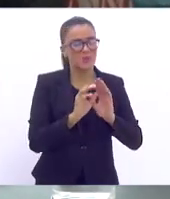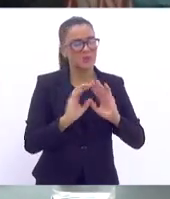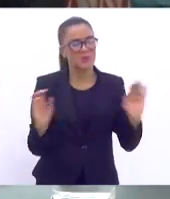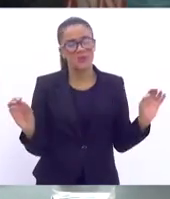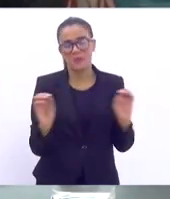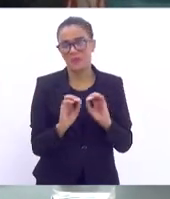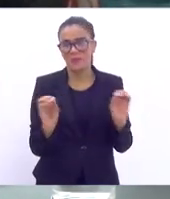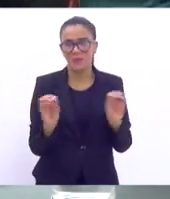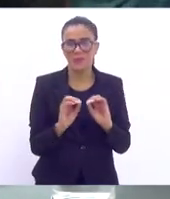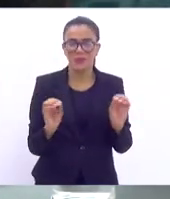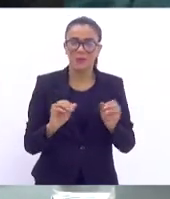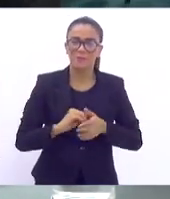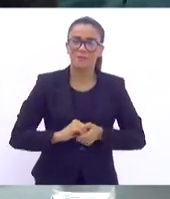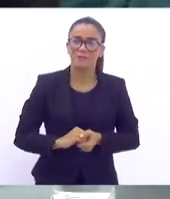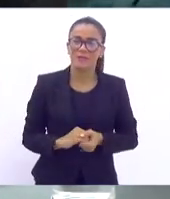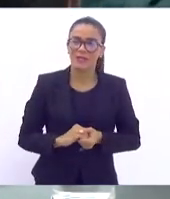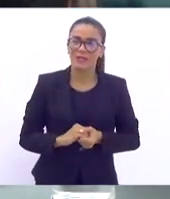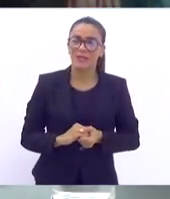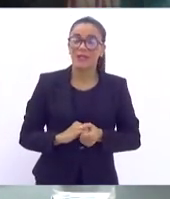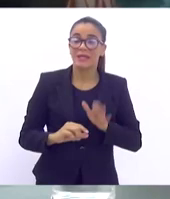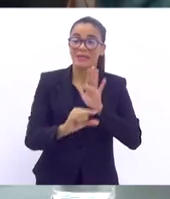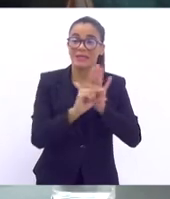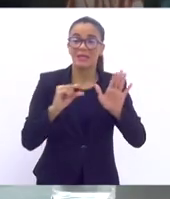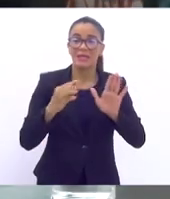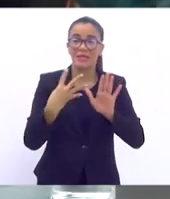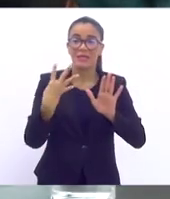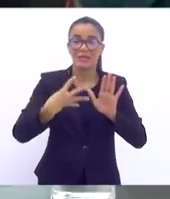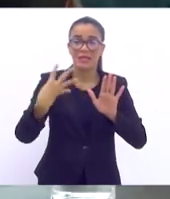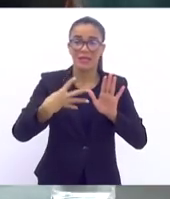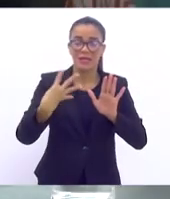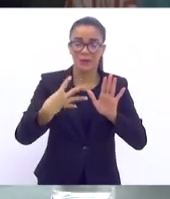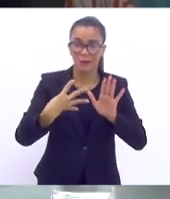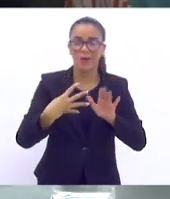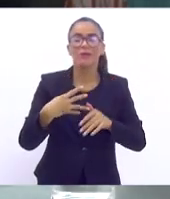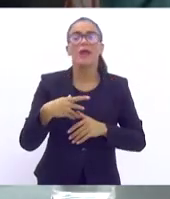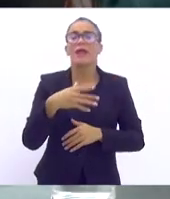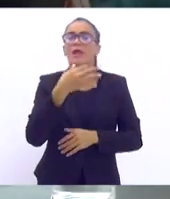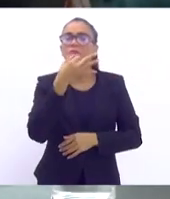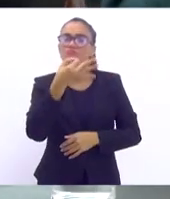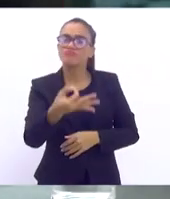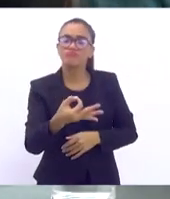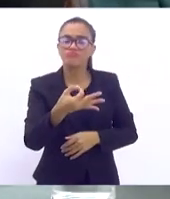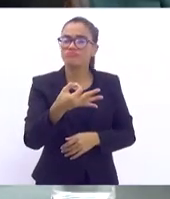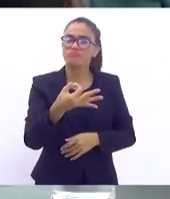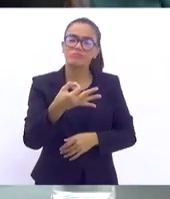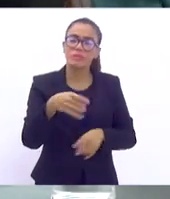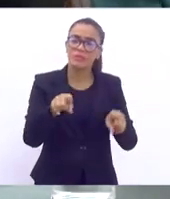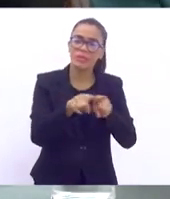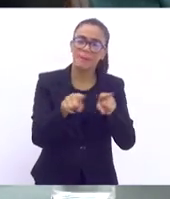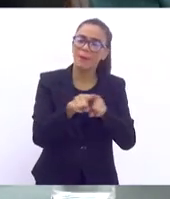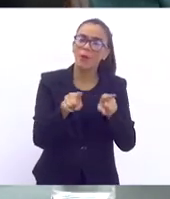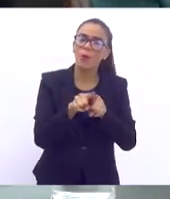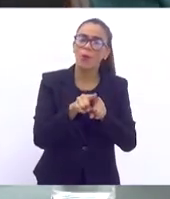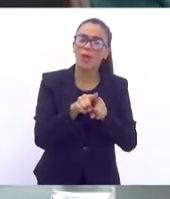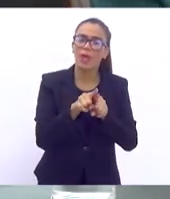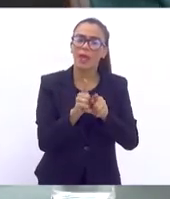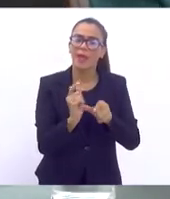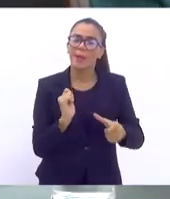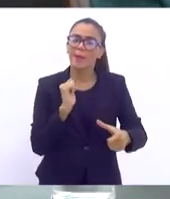depois ele vai emendar 4 ele pretende também suprimir